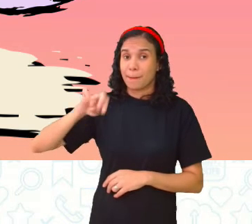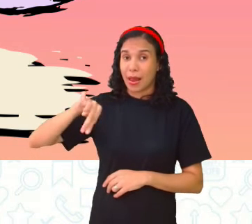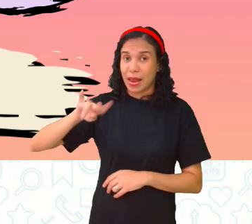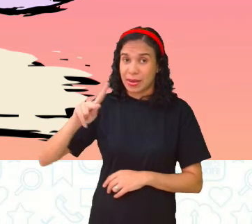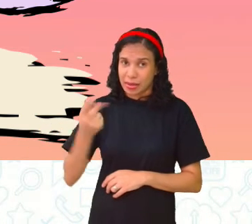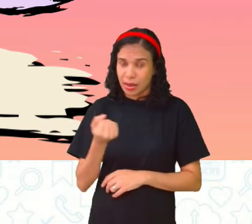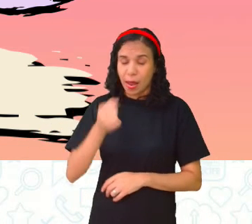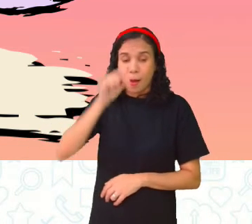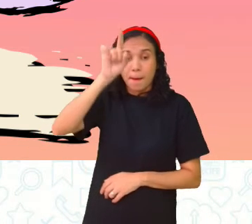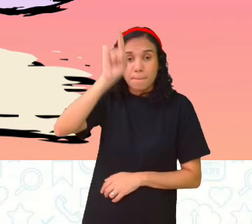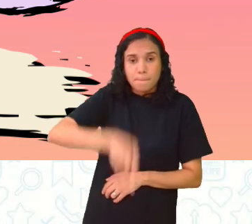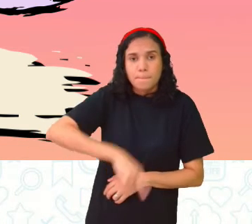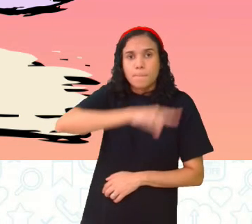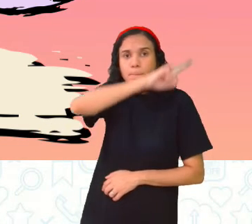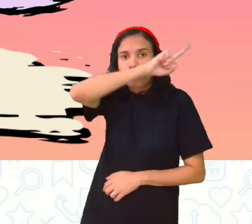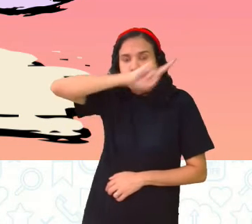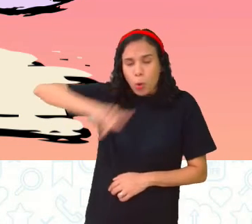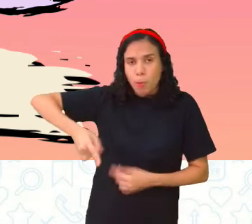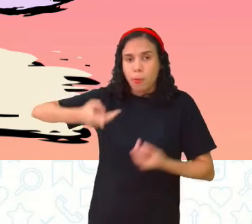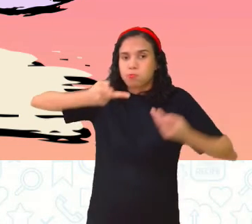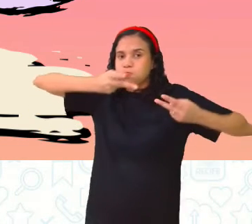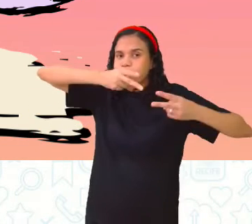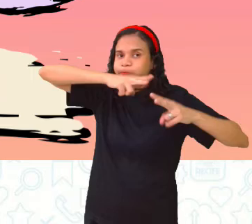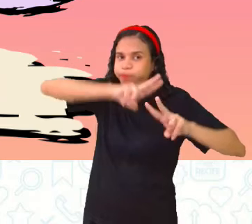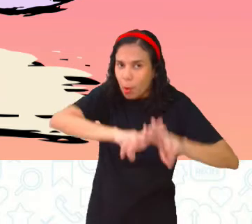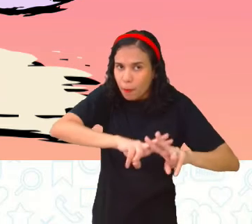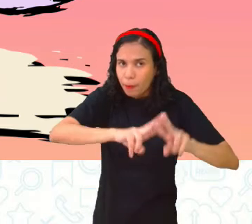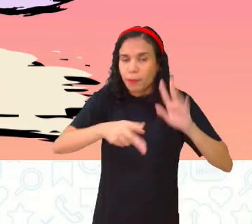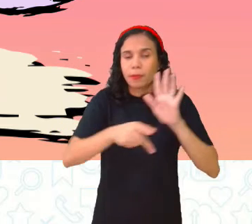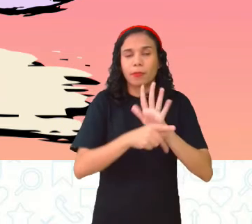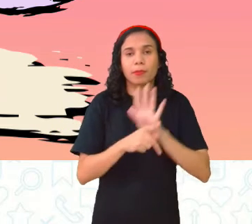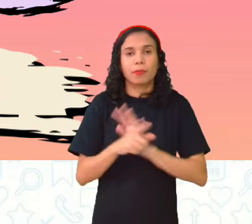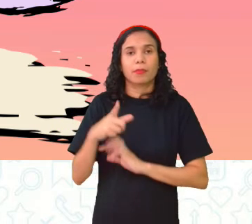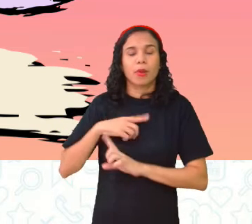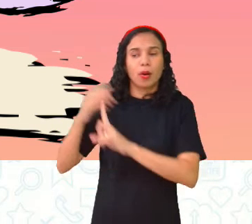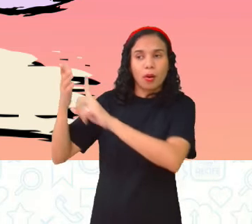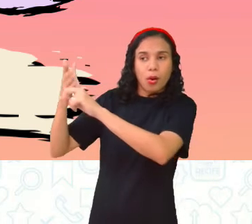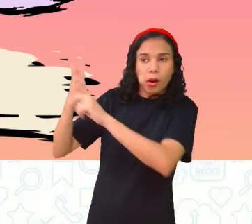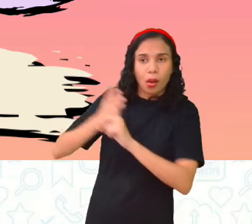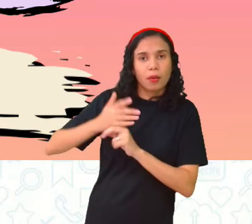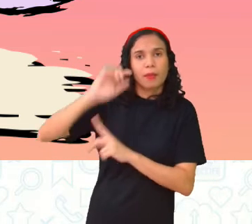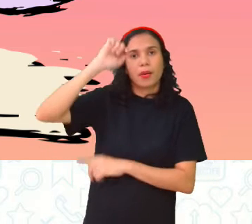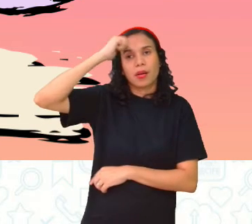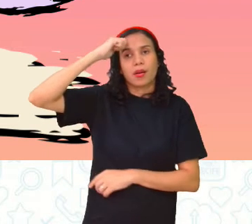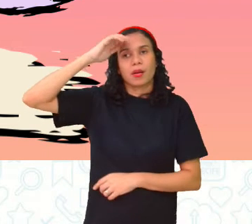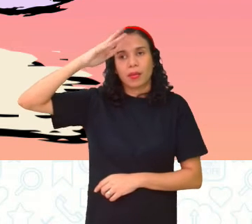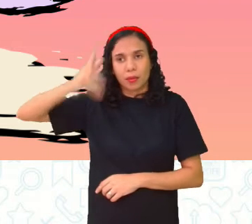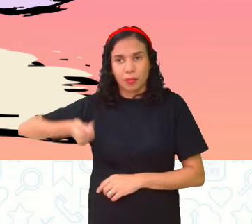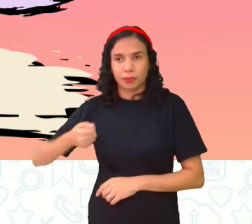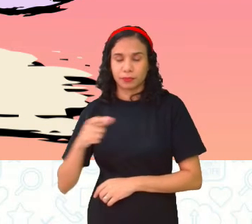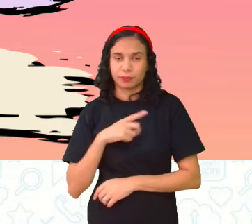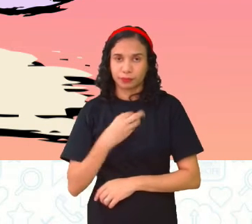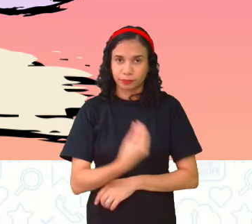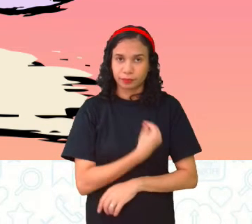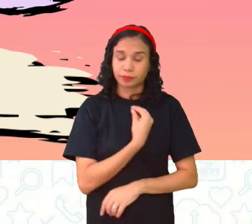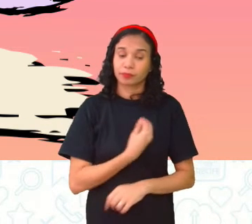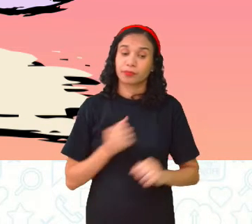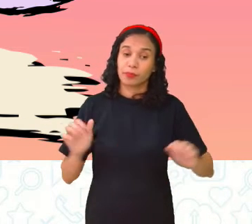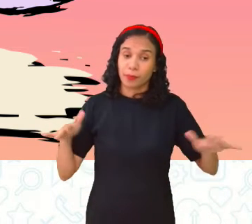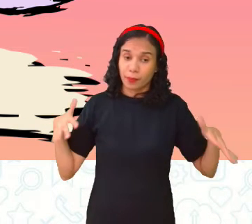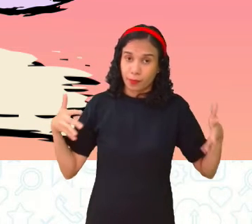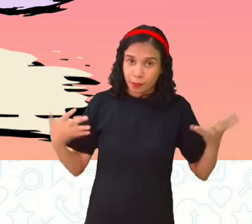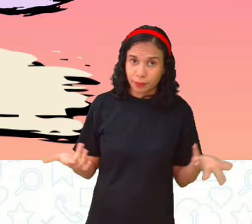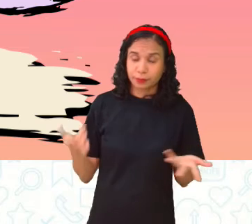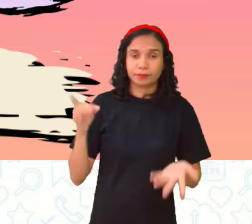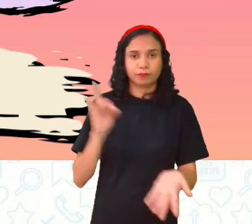proibir esse tráfico no Atlântico, né, de navios negreiros. Então,